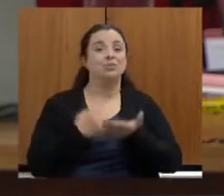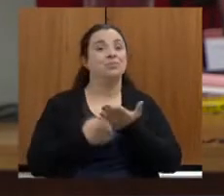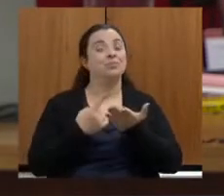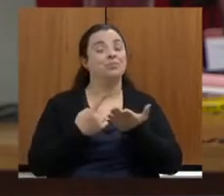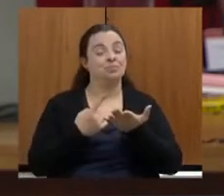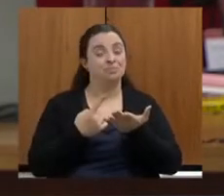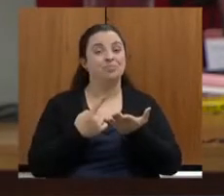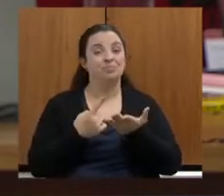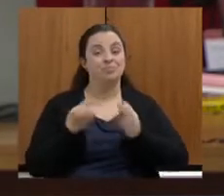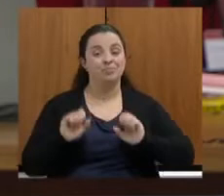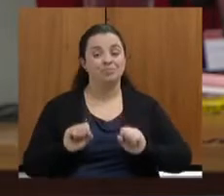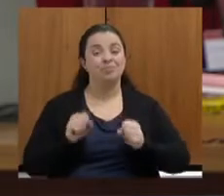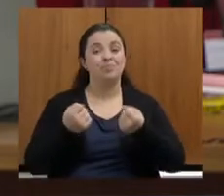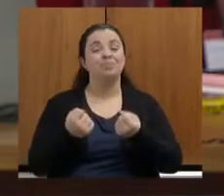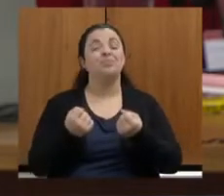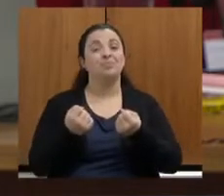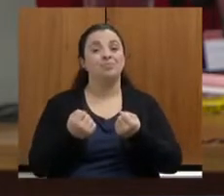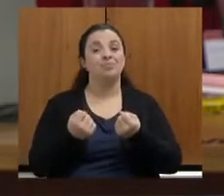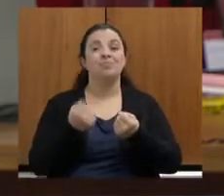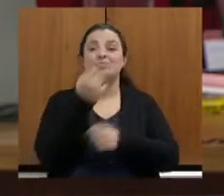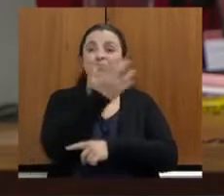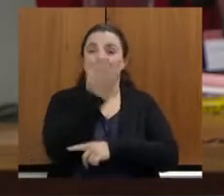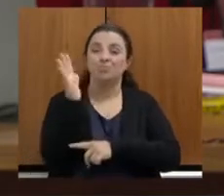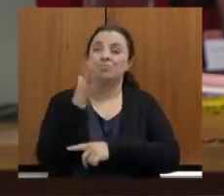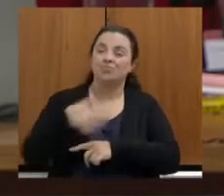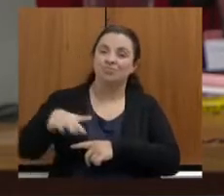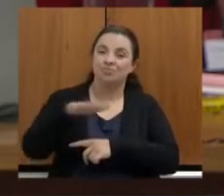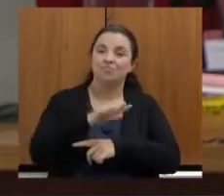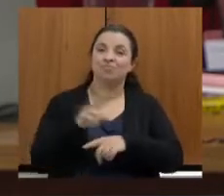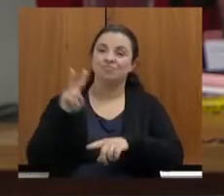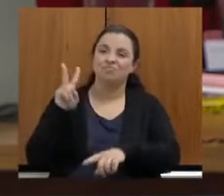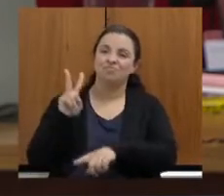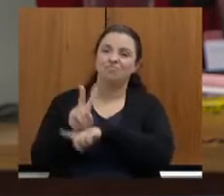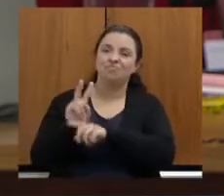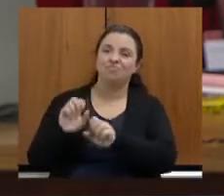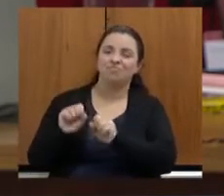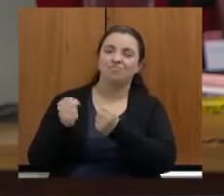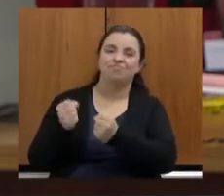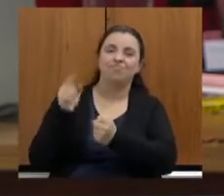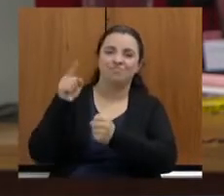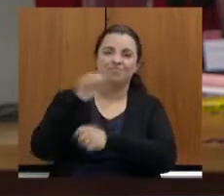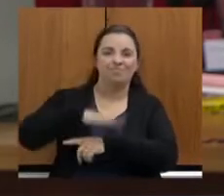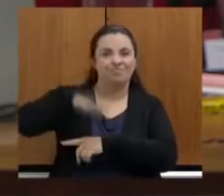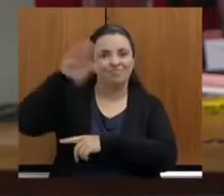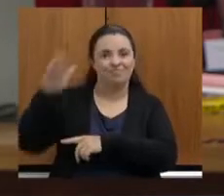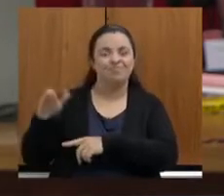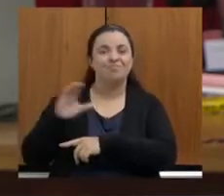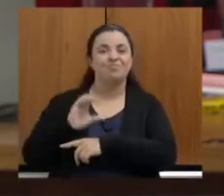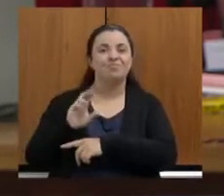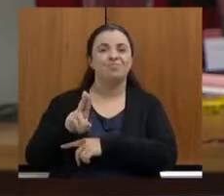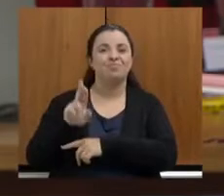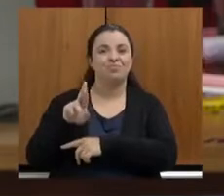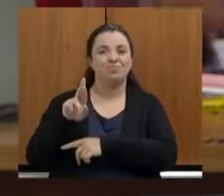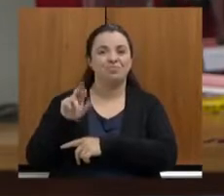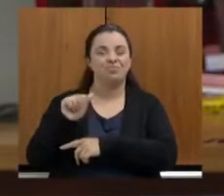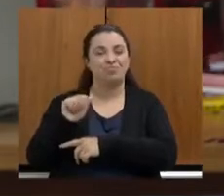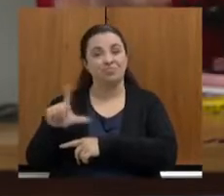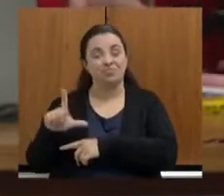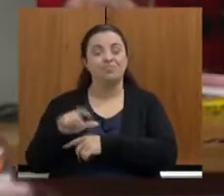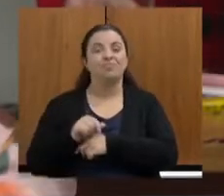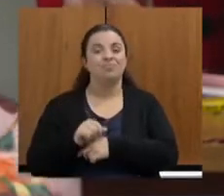defesa do meio ambiente da proteção da nossa Serra do Curral que é um espaço é